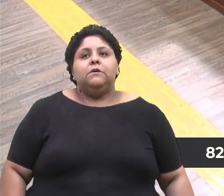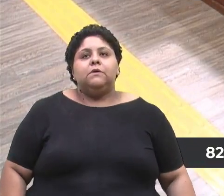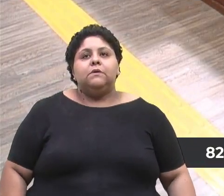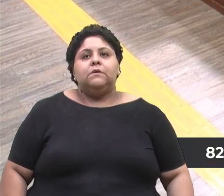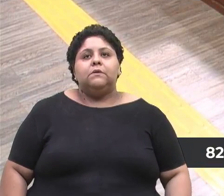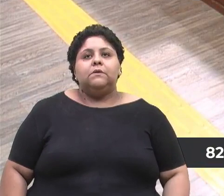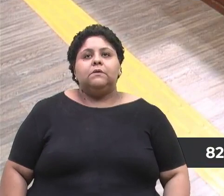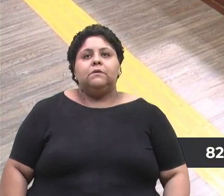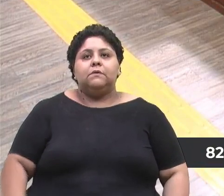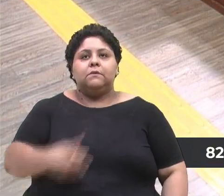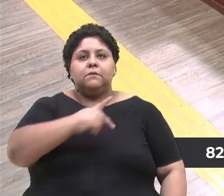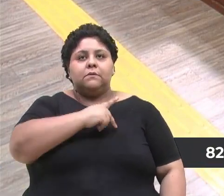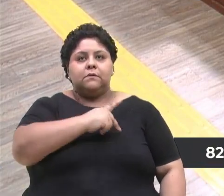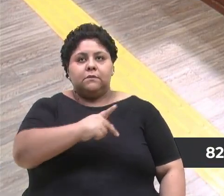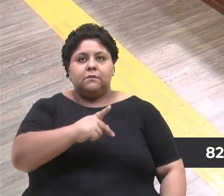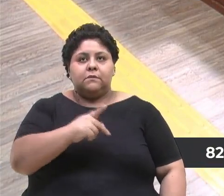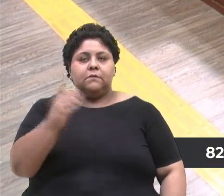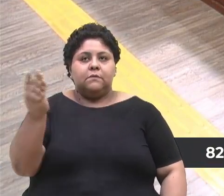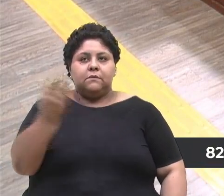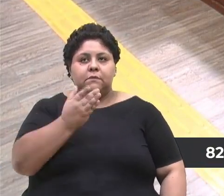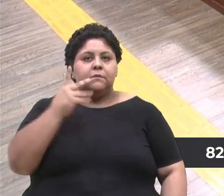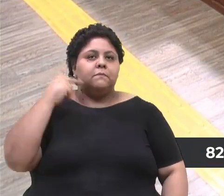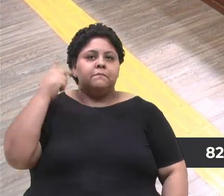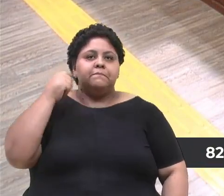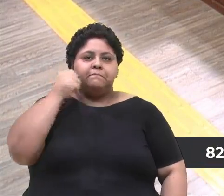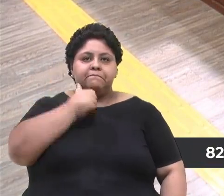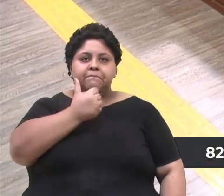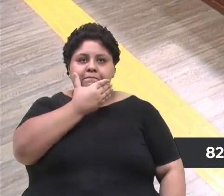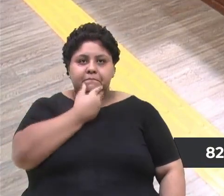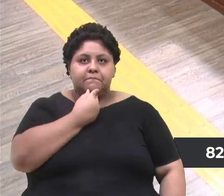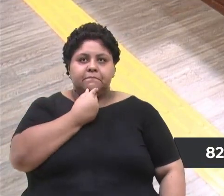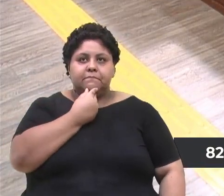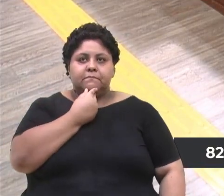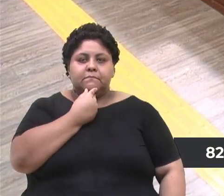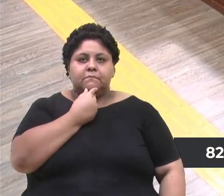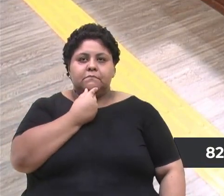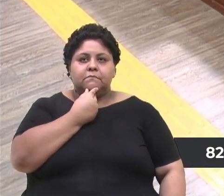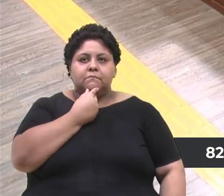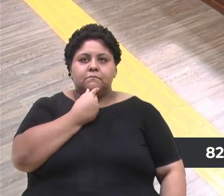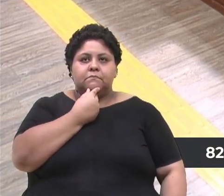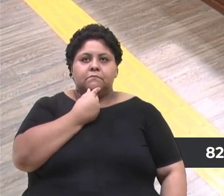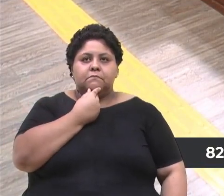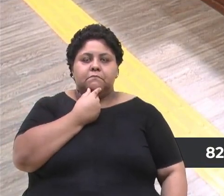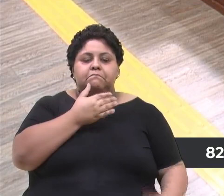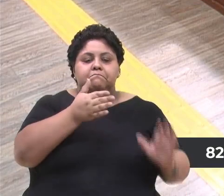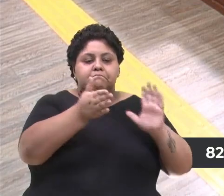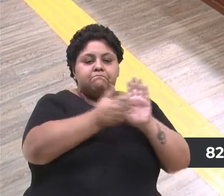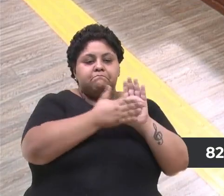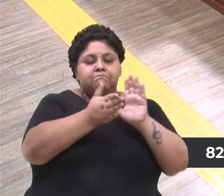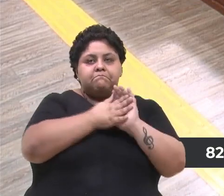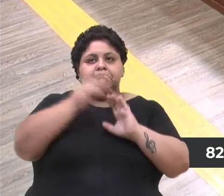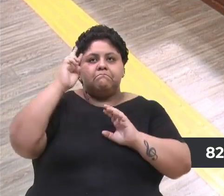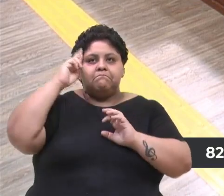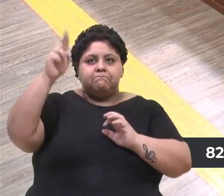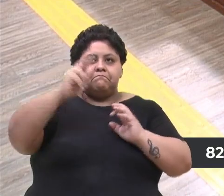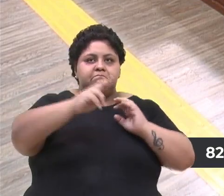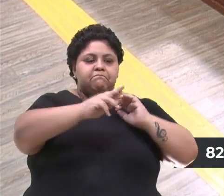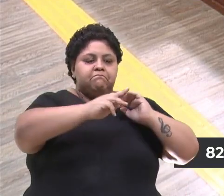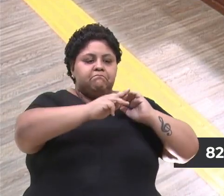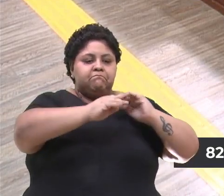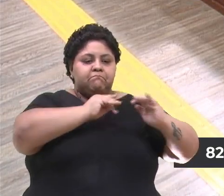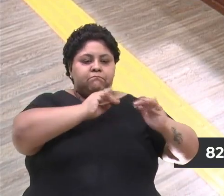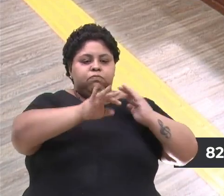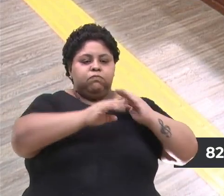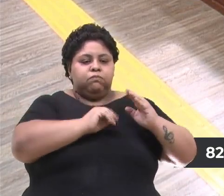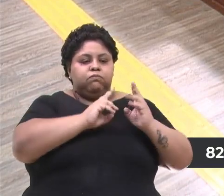senhor presidente, caros colegas vereadores, o plano diretor de mobilidade urbana chega